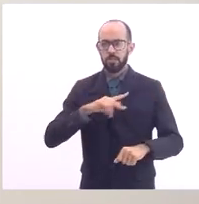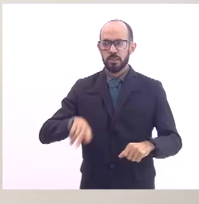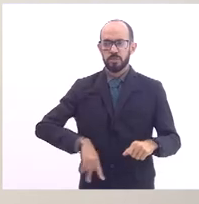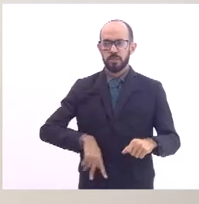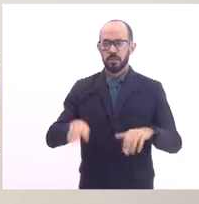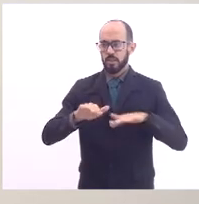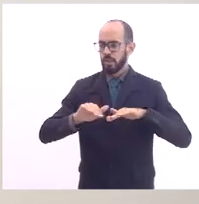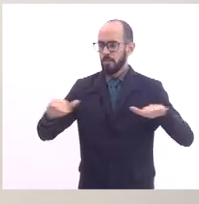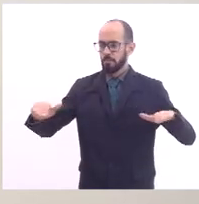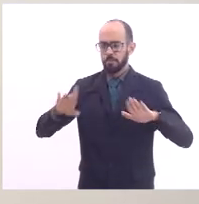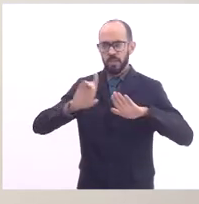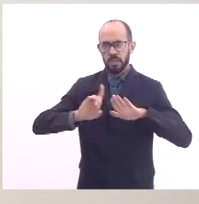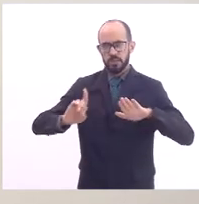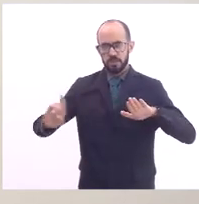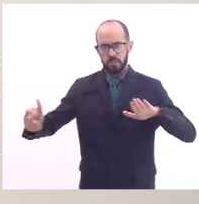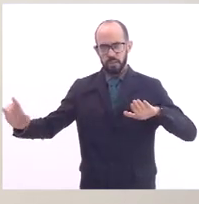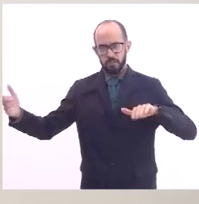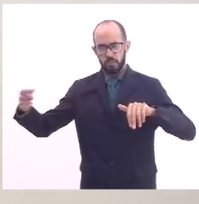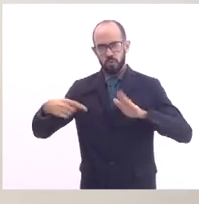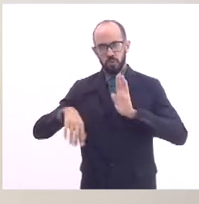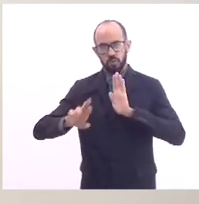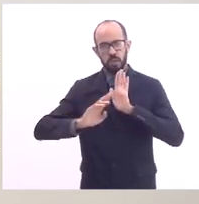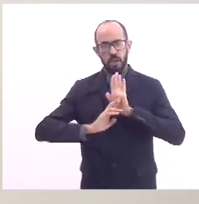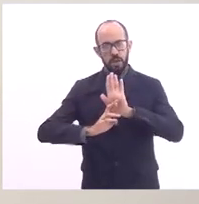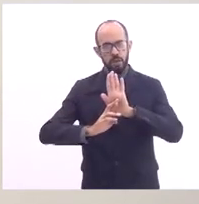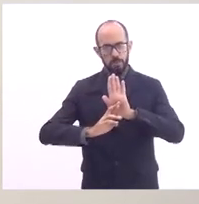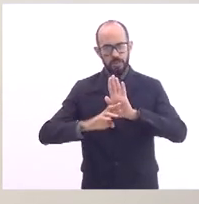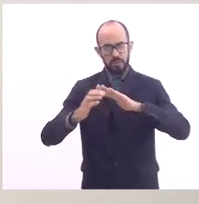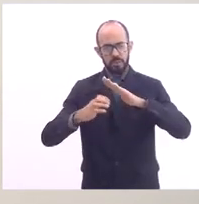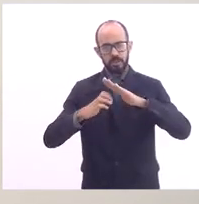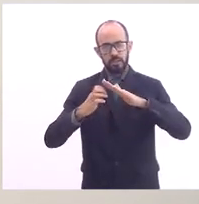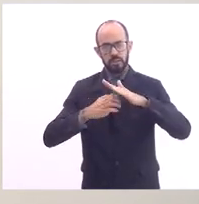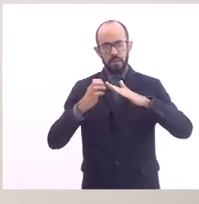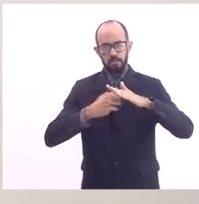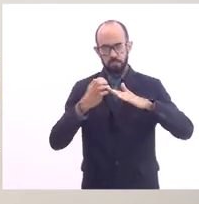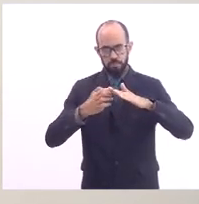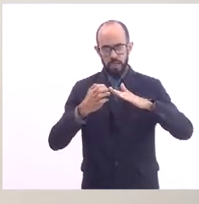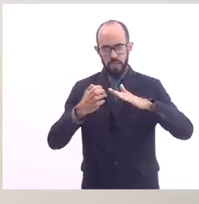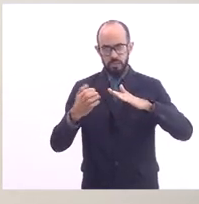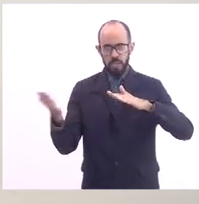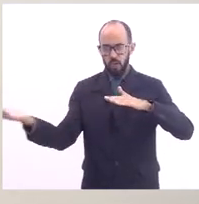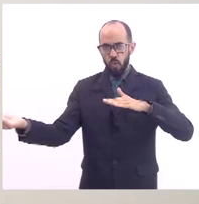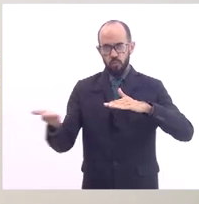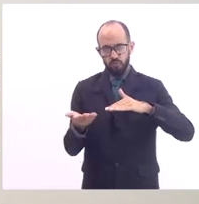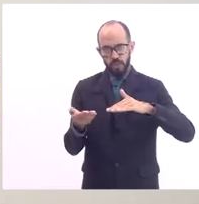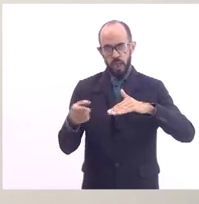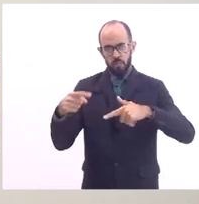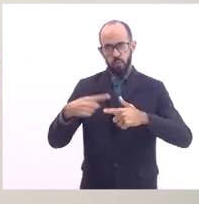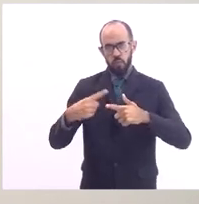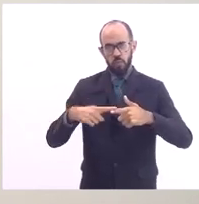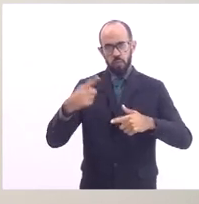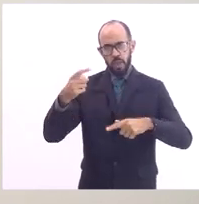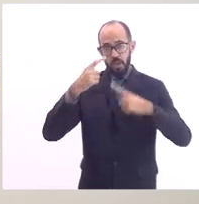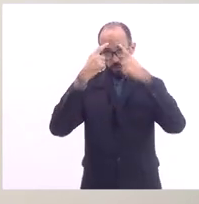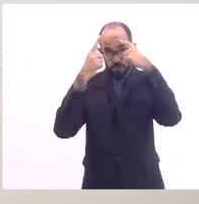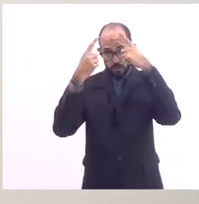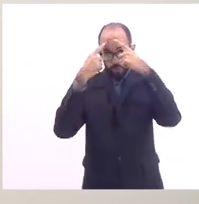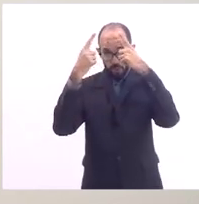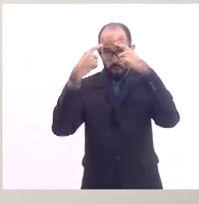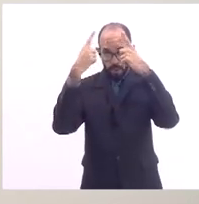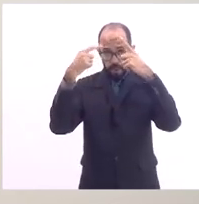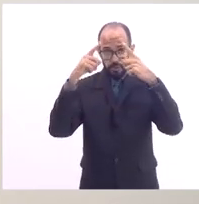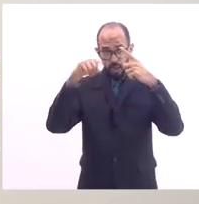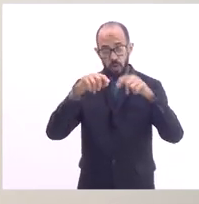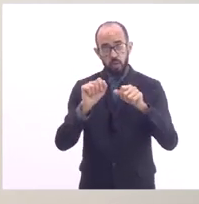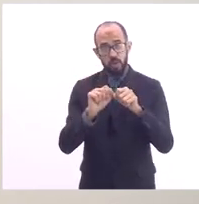mesa, por também trazer os representantes da Enel, né? Porque nós entendemos que a pluralidade de ideias e disposições é que